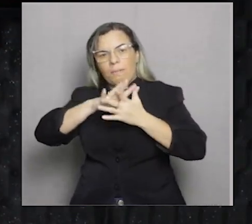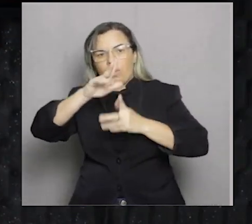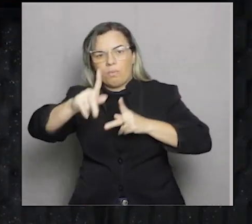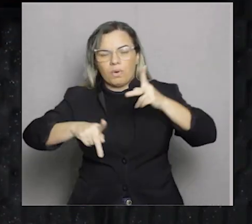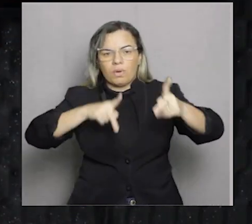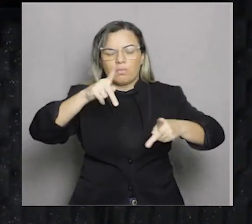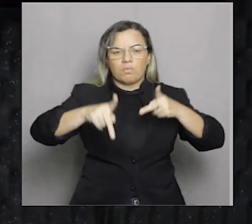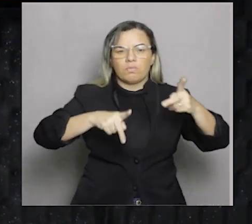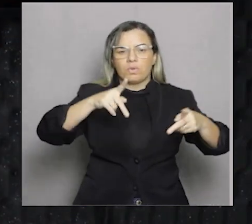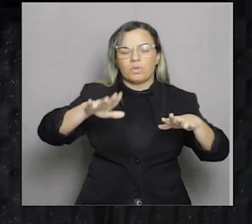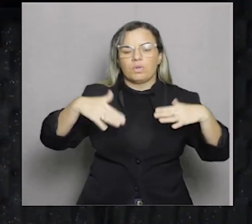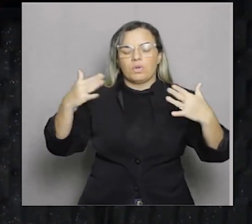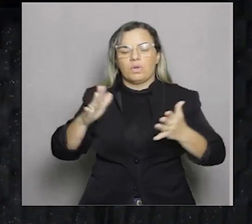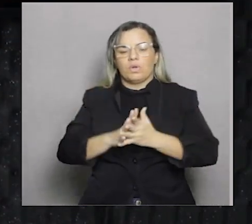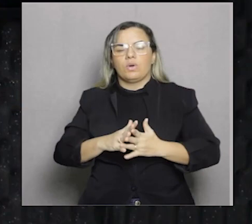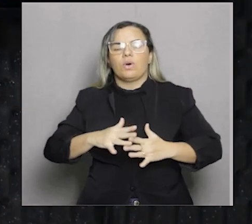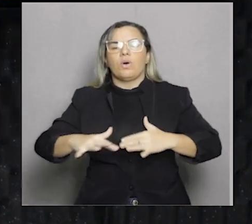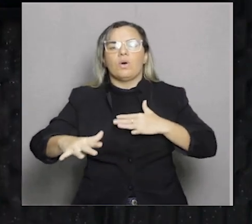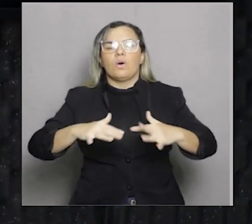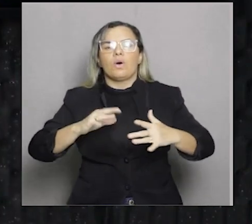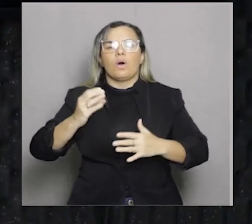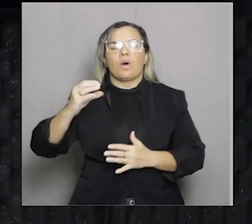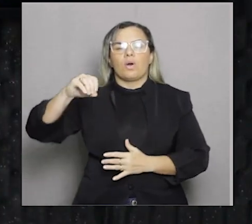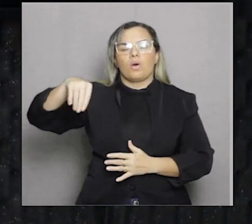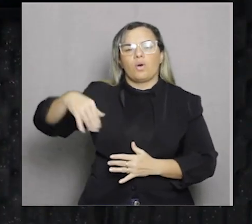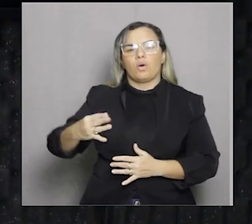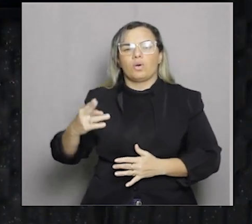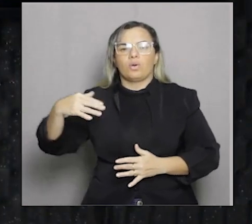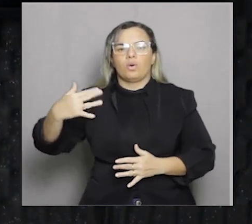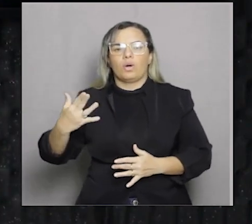populares. O movimento é conhecido como a conjuração dos alfaiates.